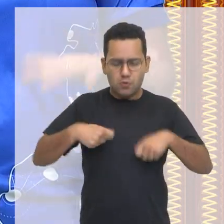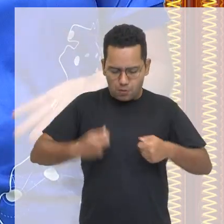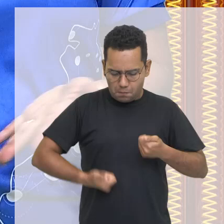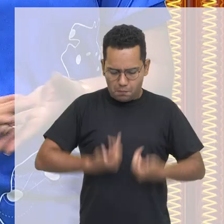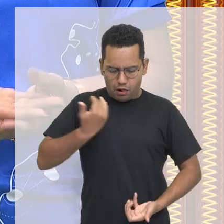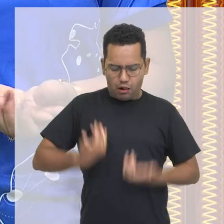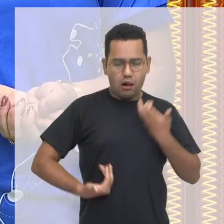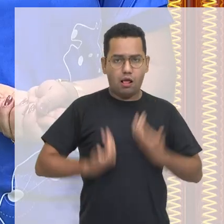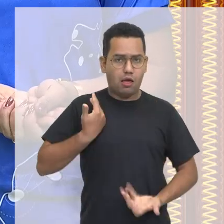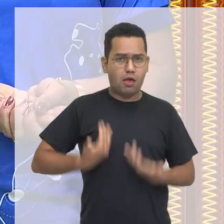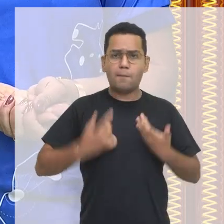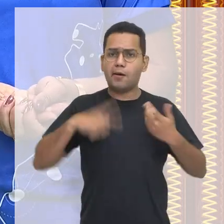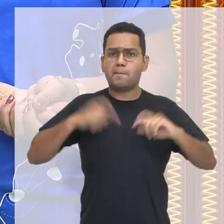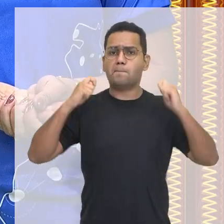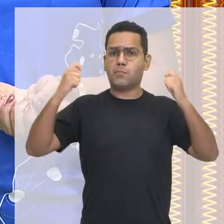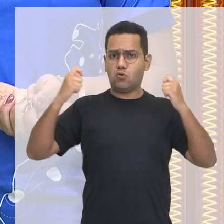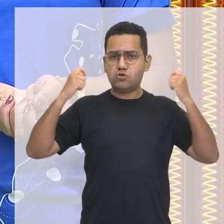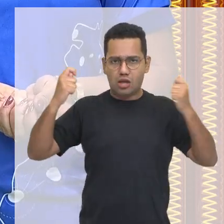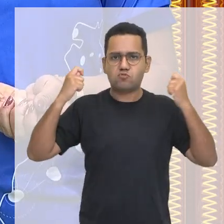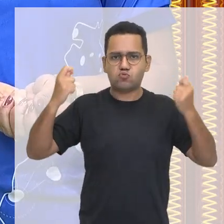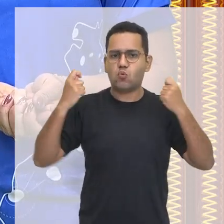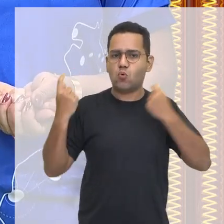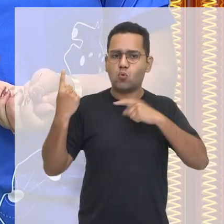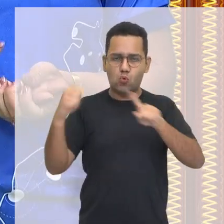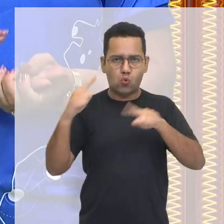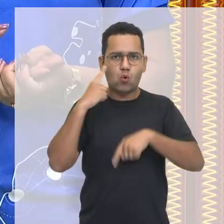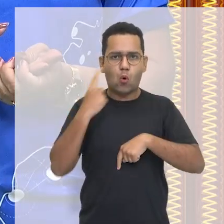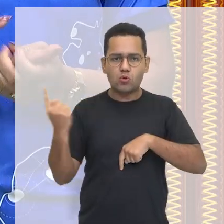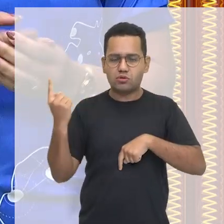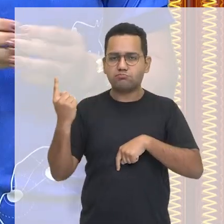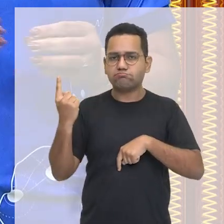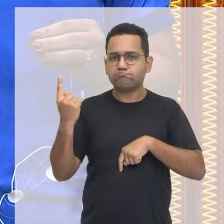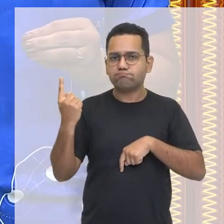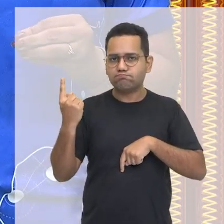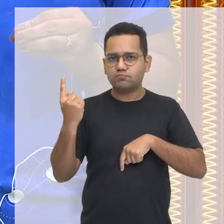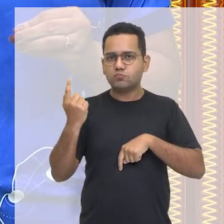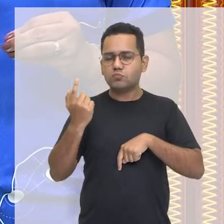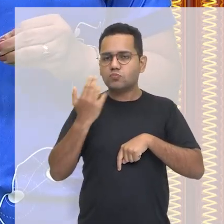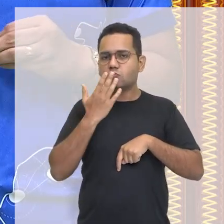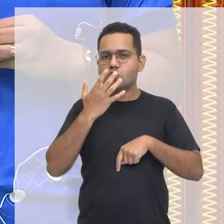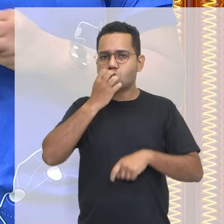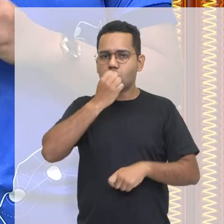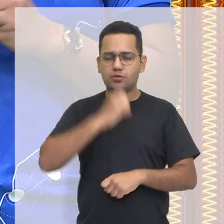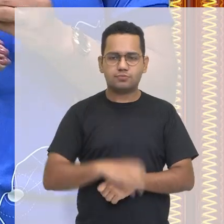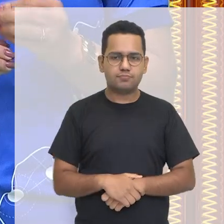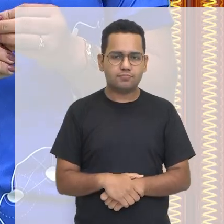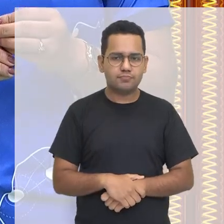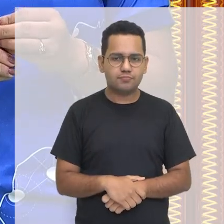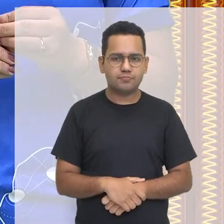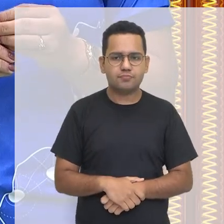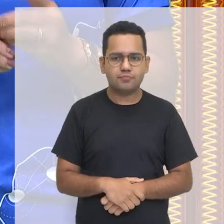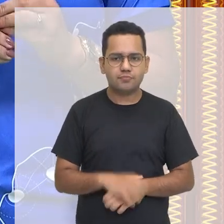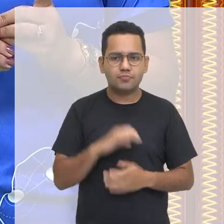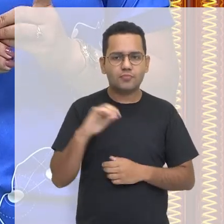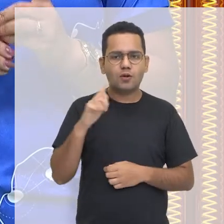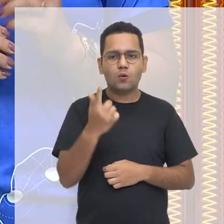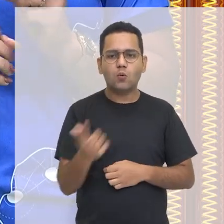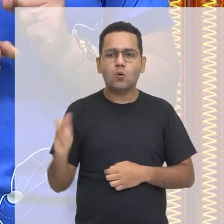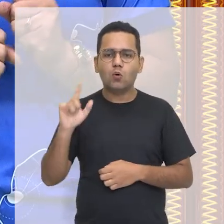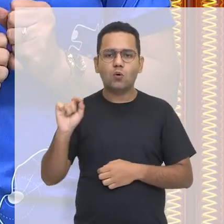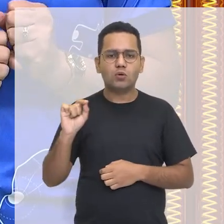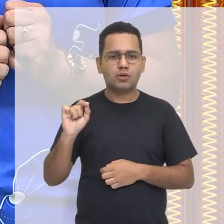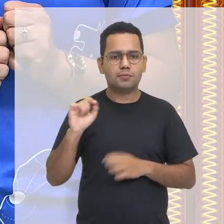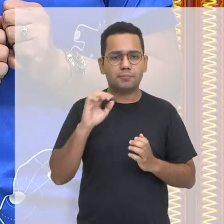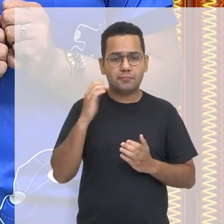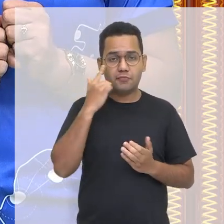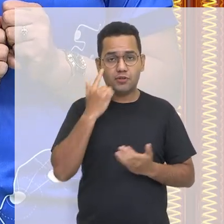de protesto nesse contexto da Primavera Árabe, ok? Então, dentro desse contexto, né, vamos verificar a